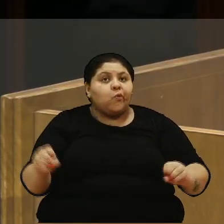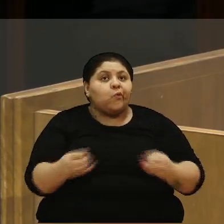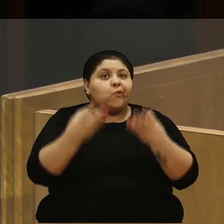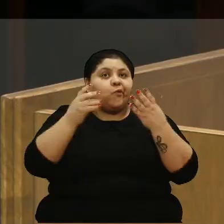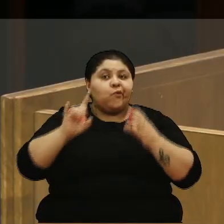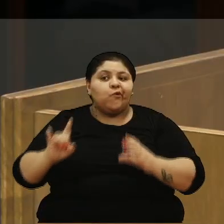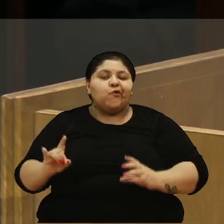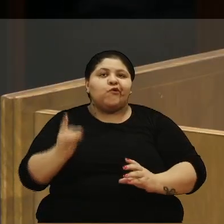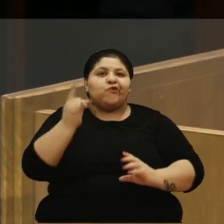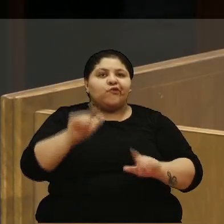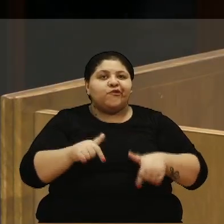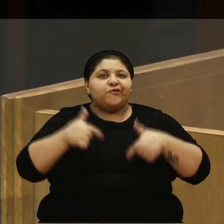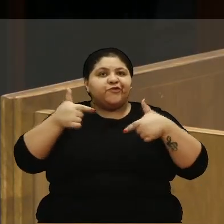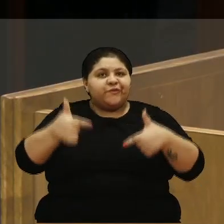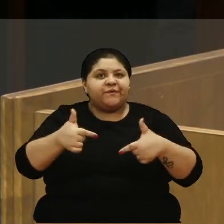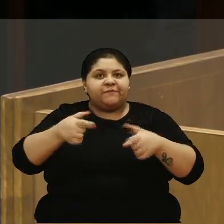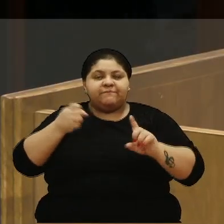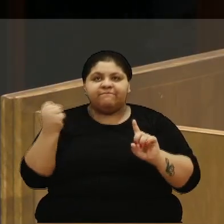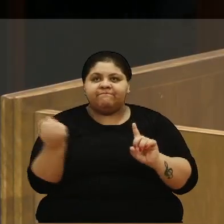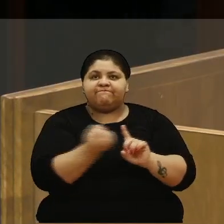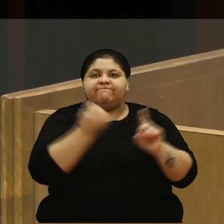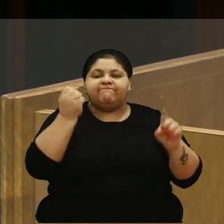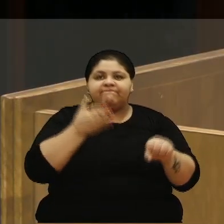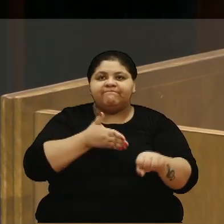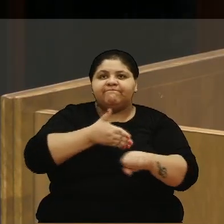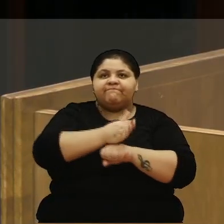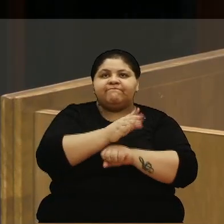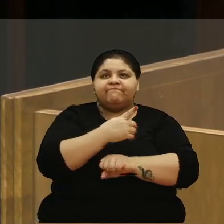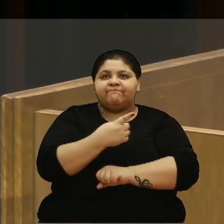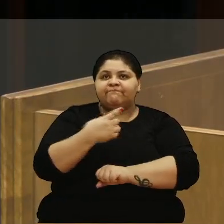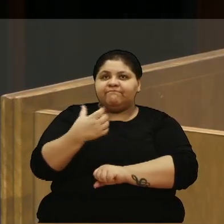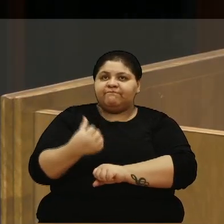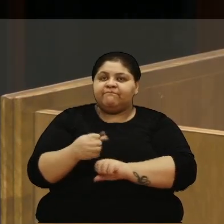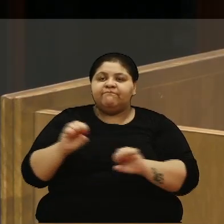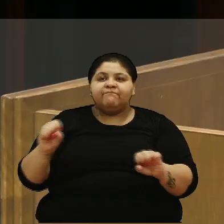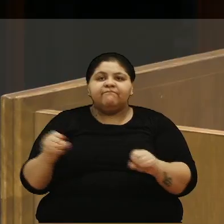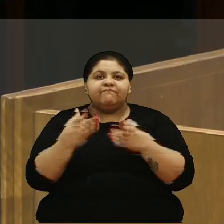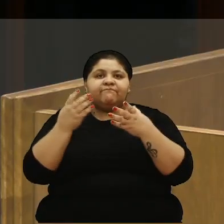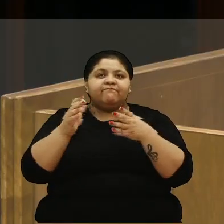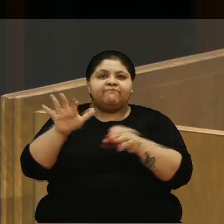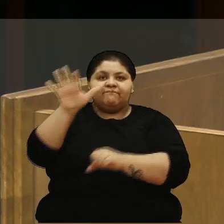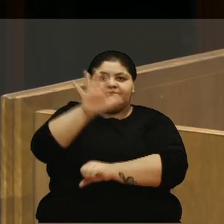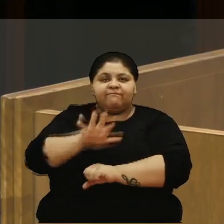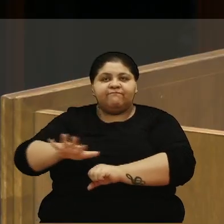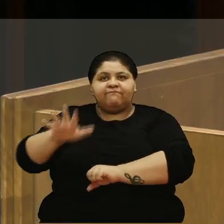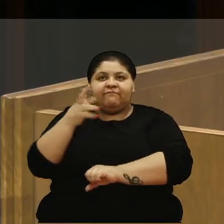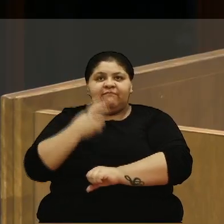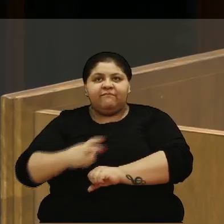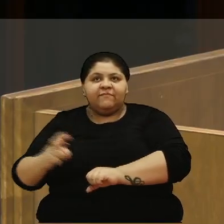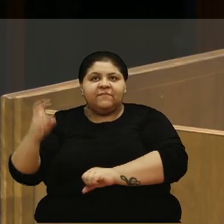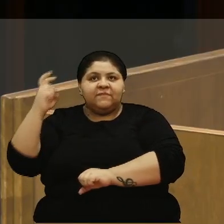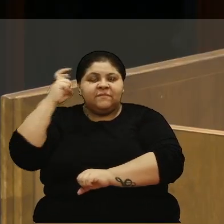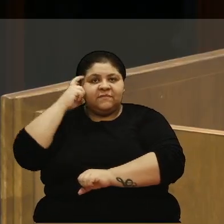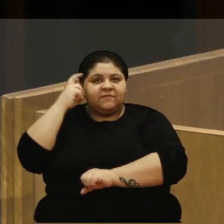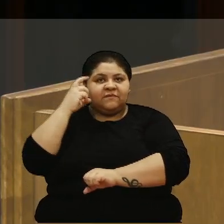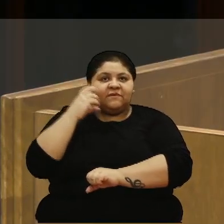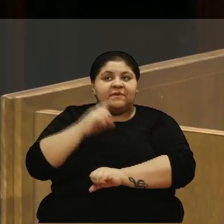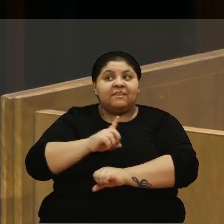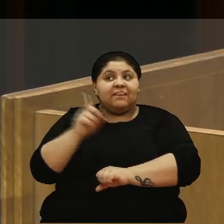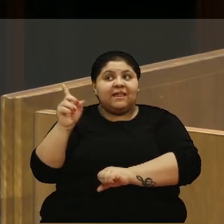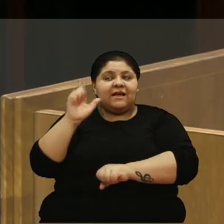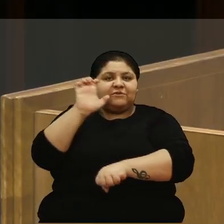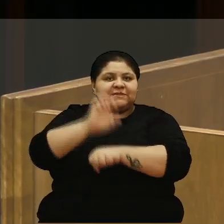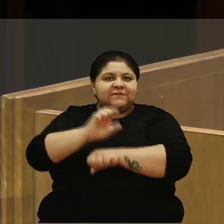último feito memorável, a participação no 16º Festival Nacional da Cultura em Cristalina,